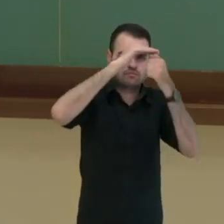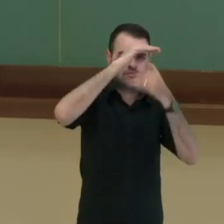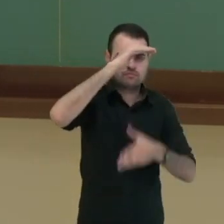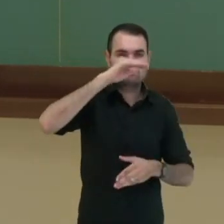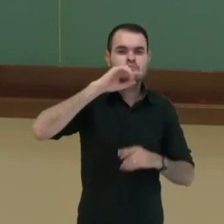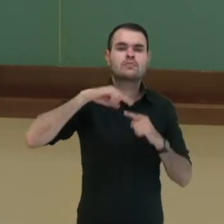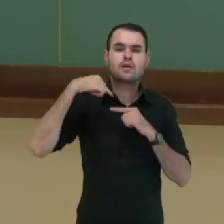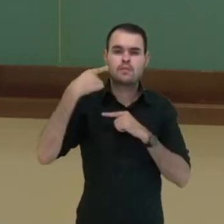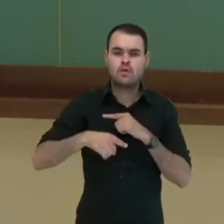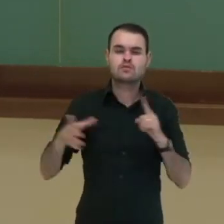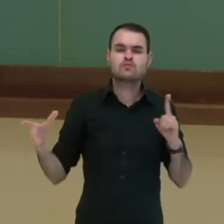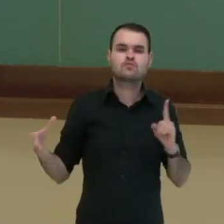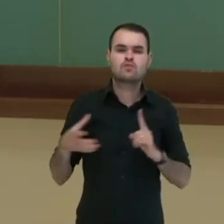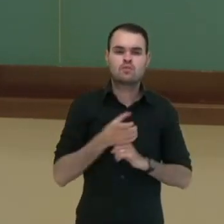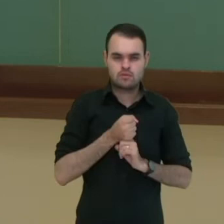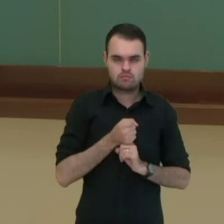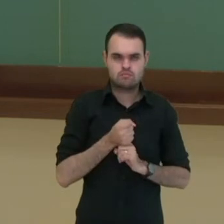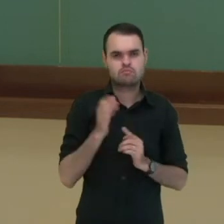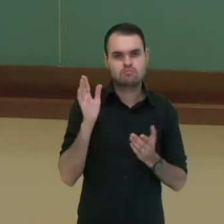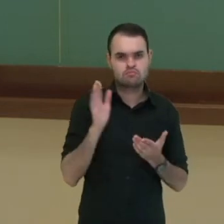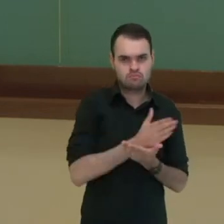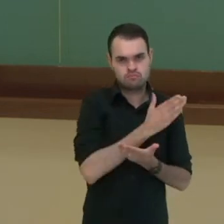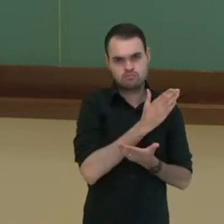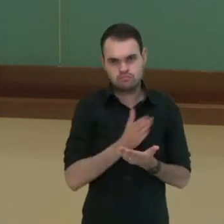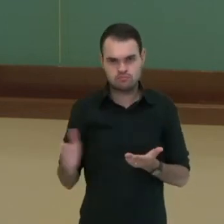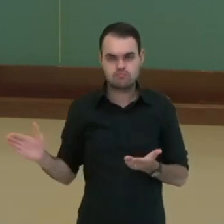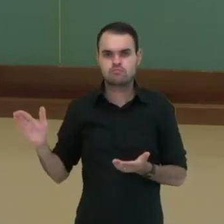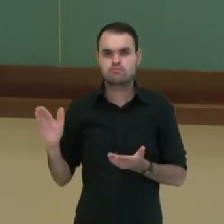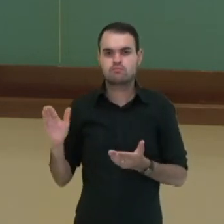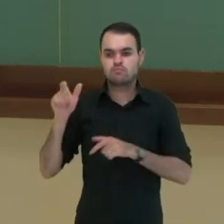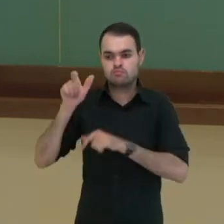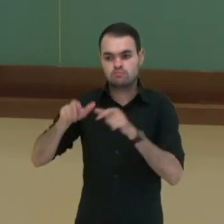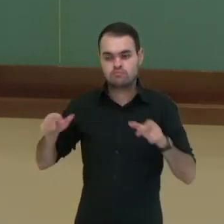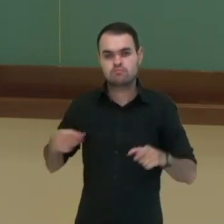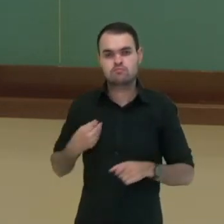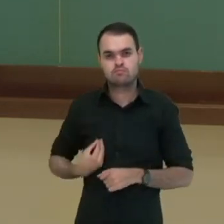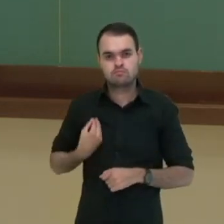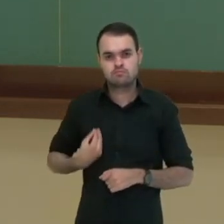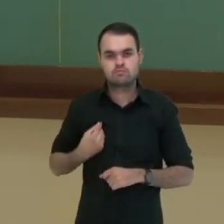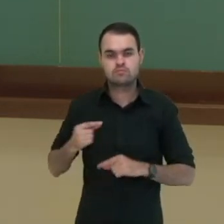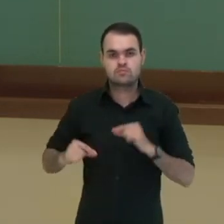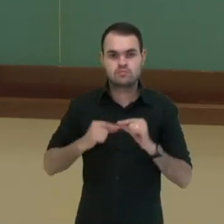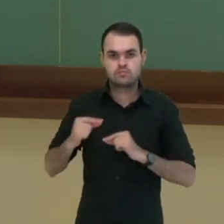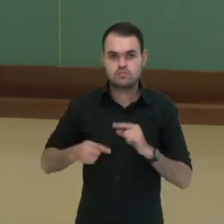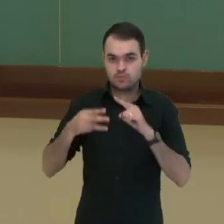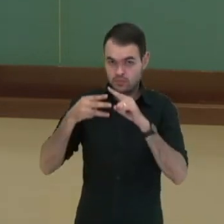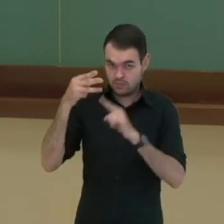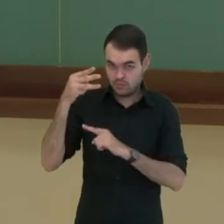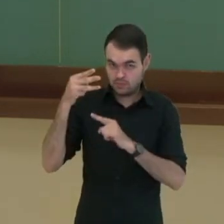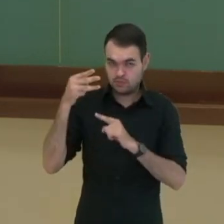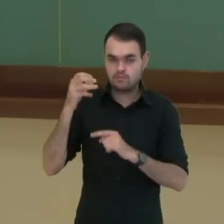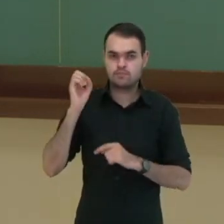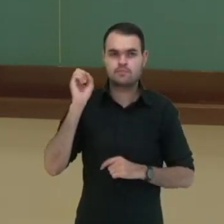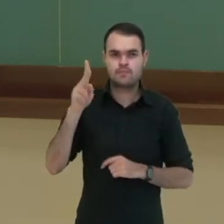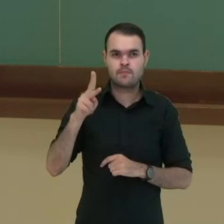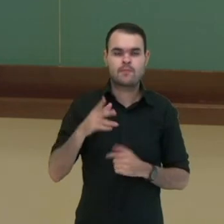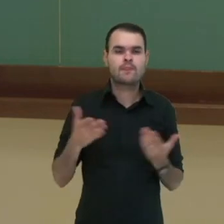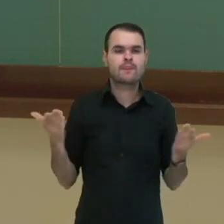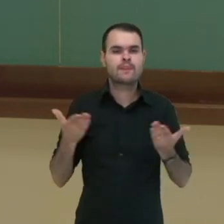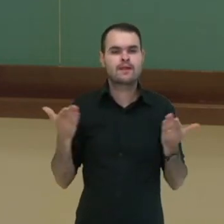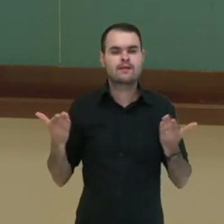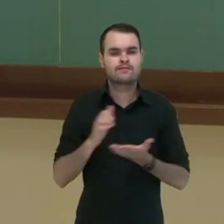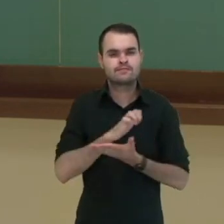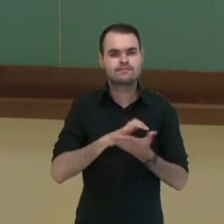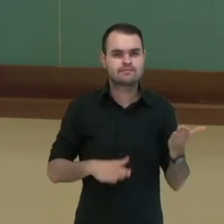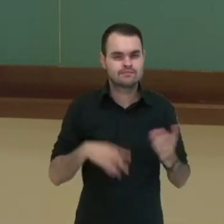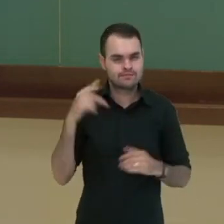Que se divide, então, onde se divide os seres vivos em 3 grupos, ok?